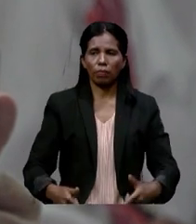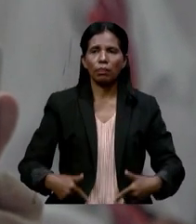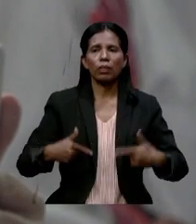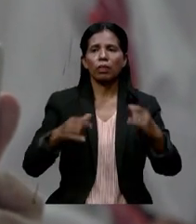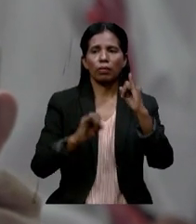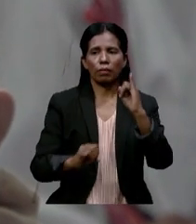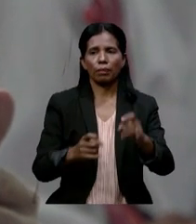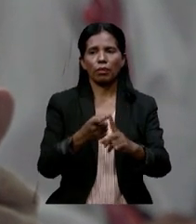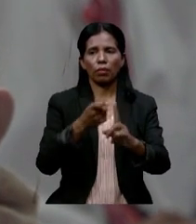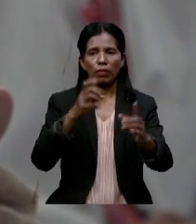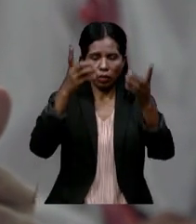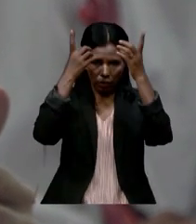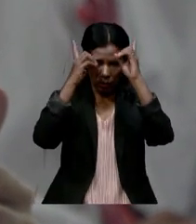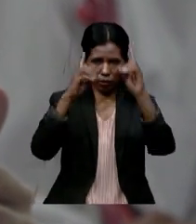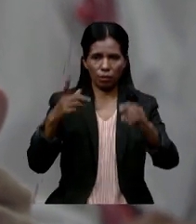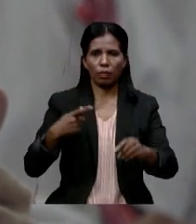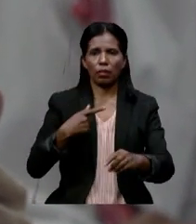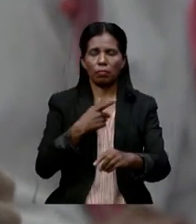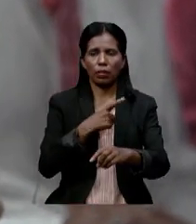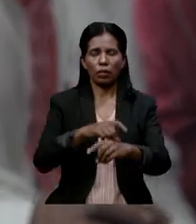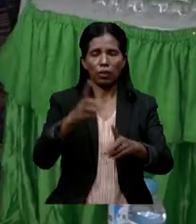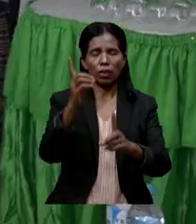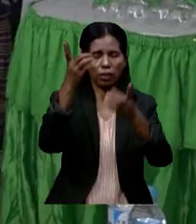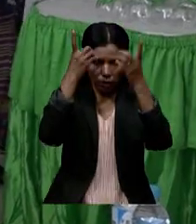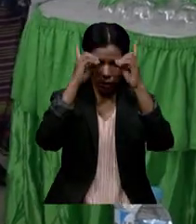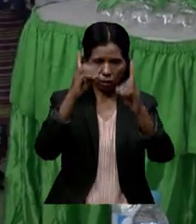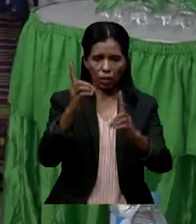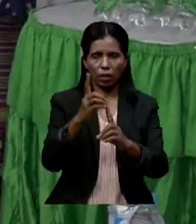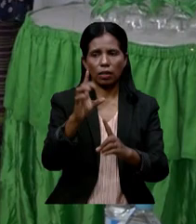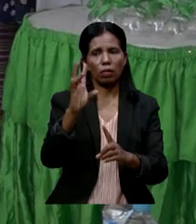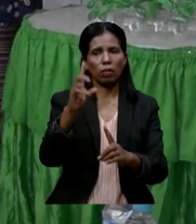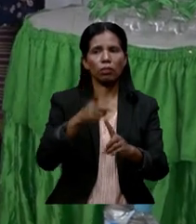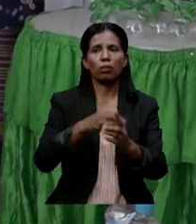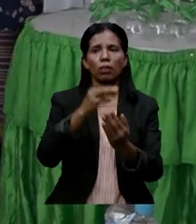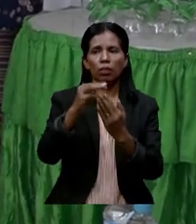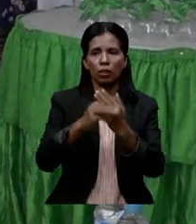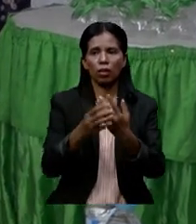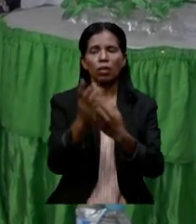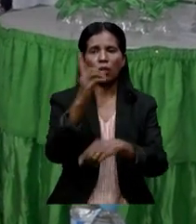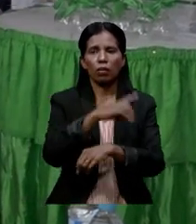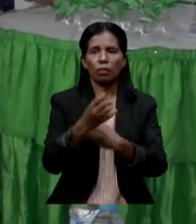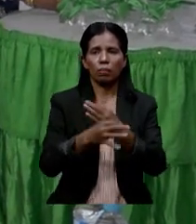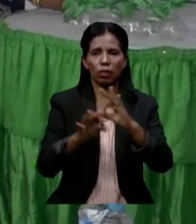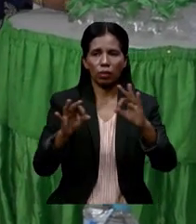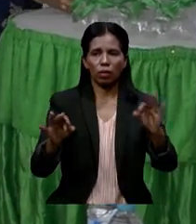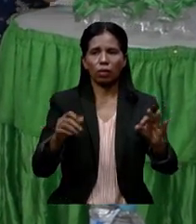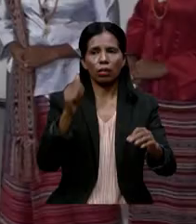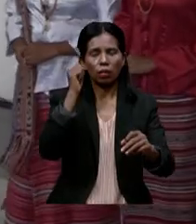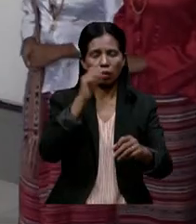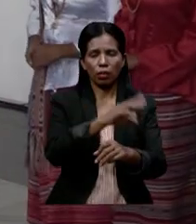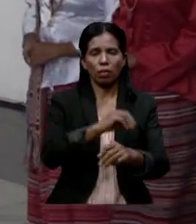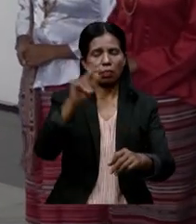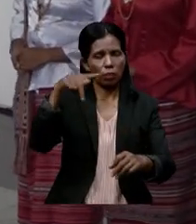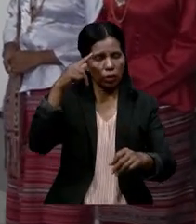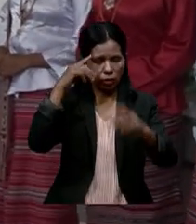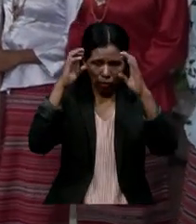Antes nele, Rússia decisão parlamento decide loro no alvo fulano março no da loro importante ou de consolida efeito e a participação política,